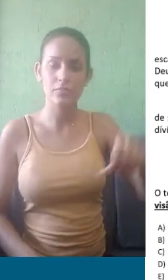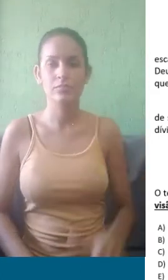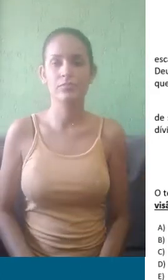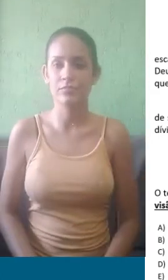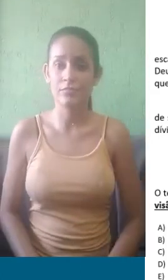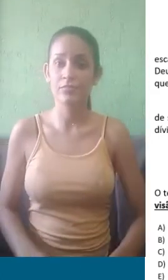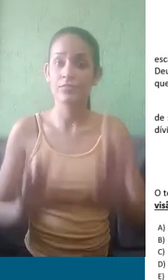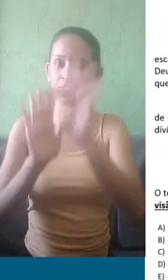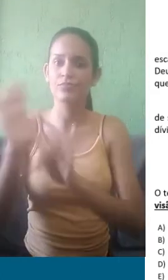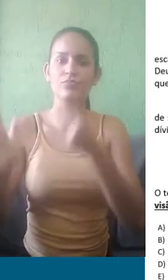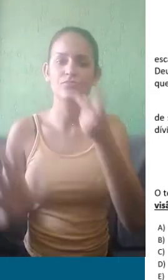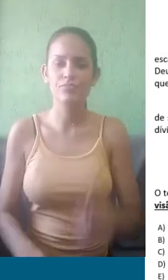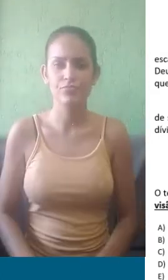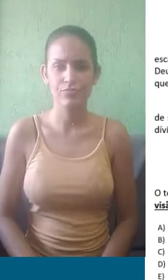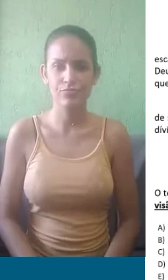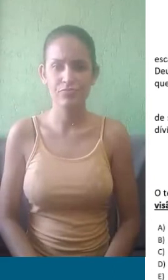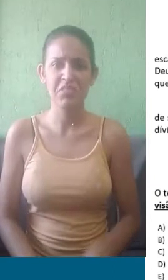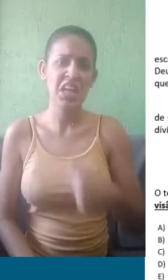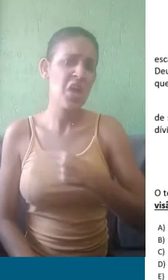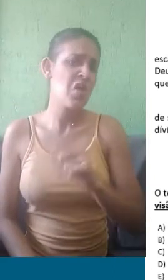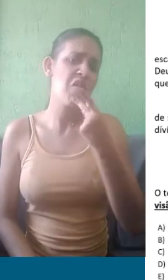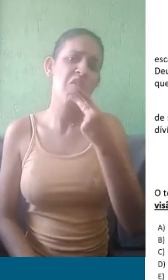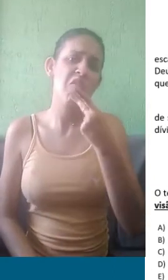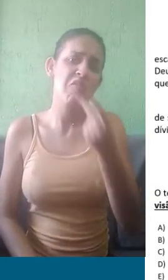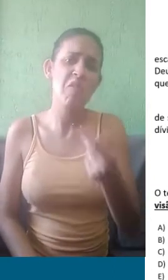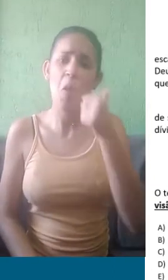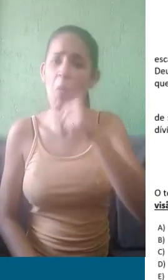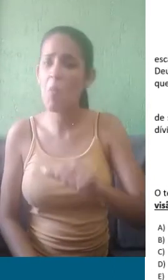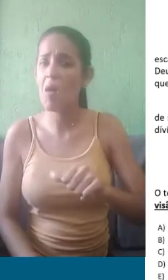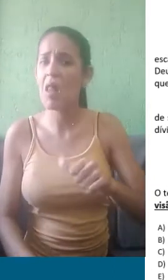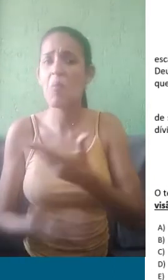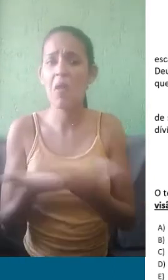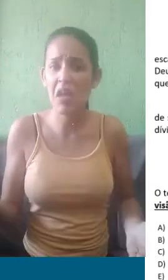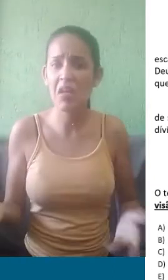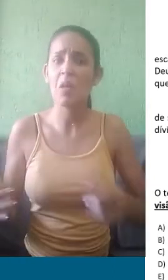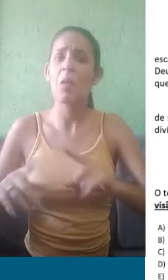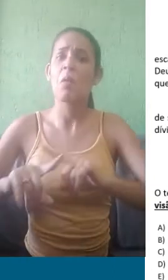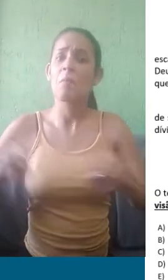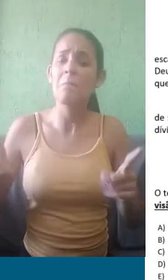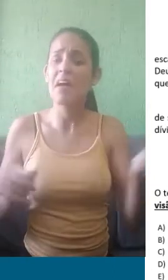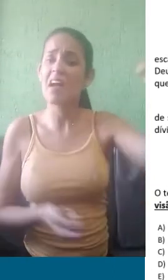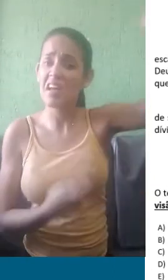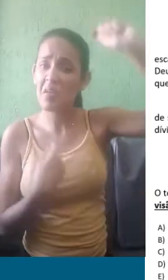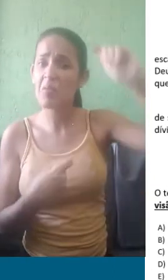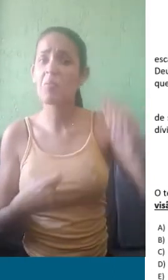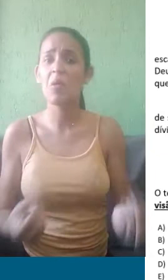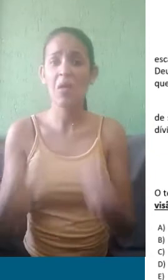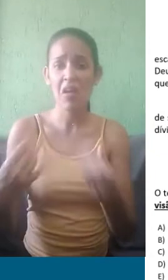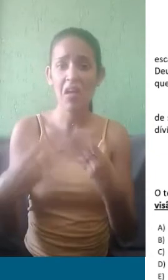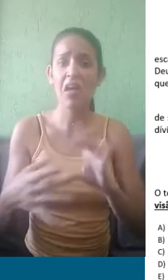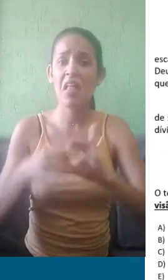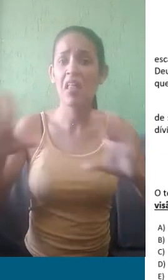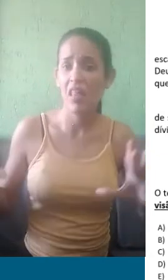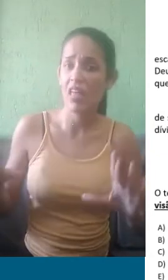não digo que seja uma mulher perdida, mas recebeu uma educação muito livre. Saracoteia sozinha por toda a cidade e não